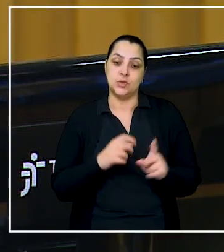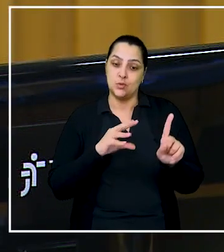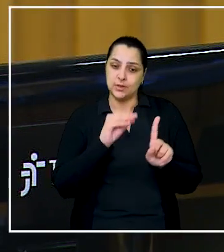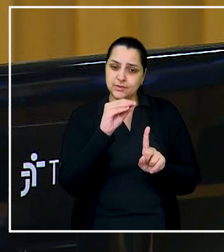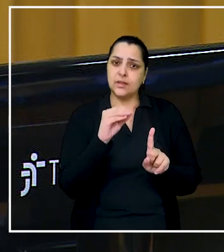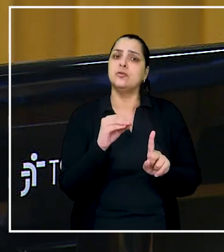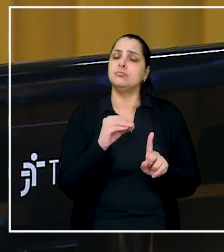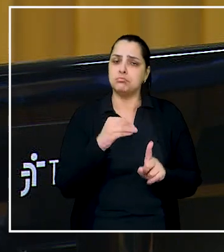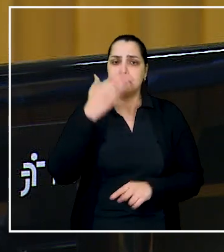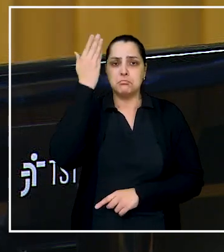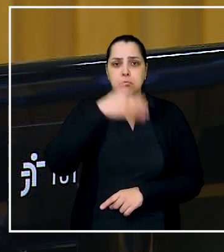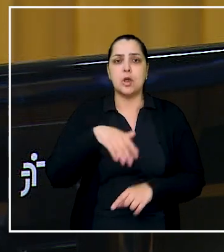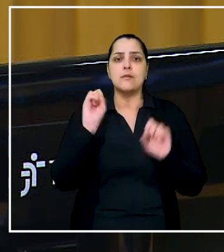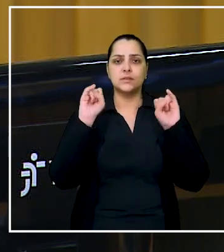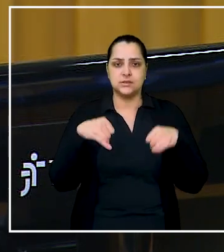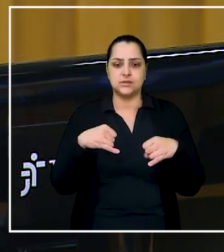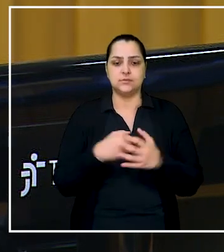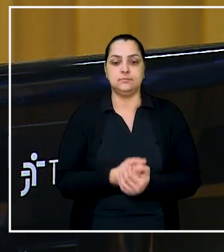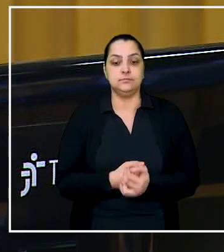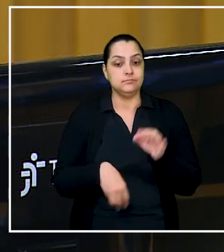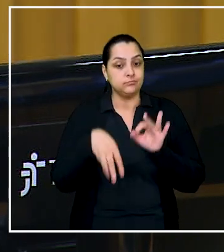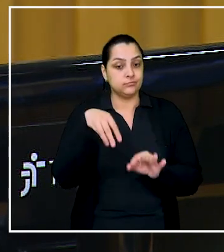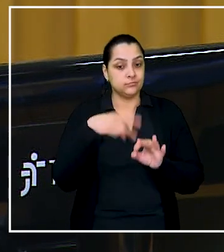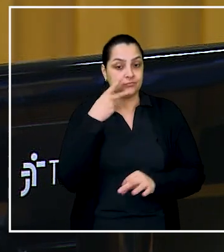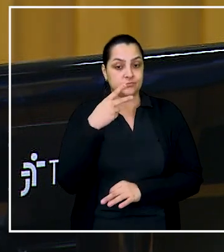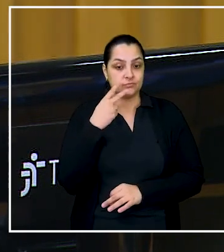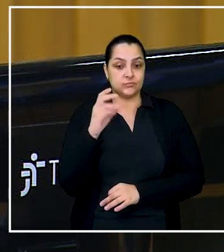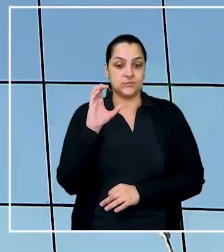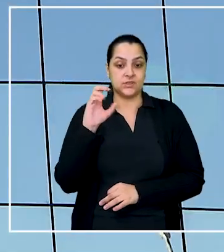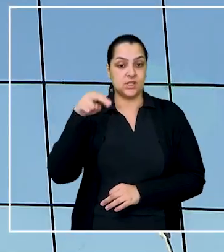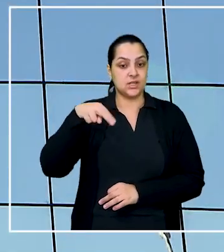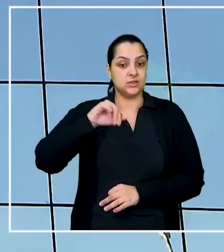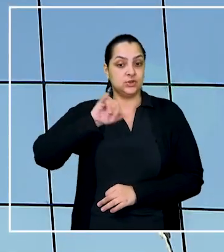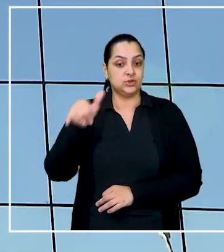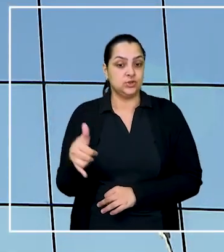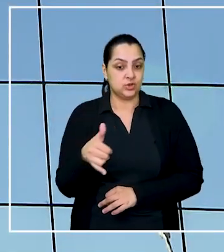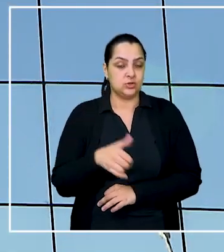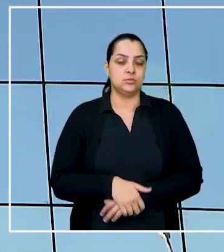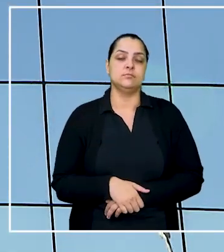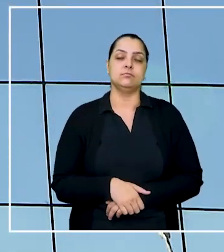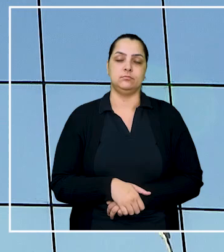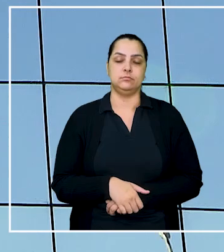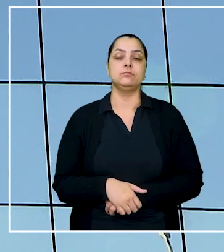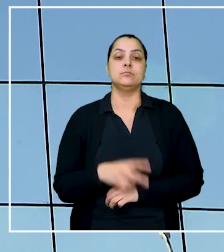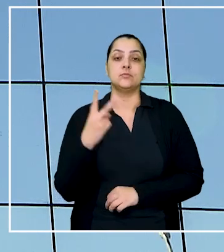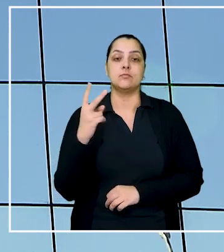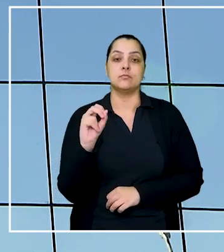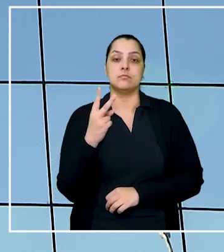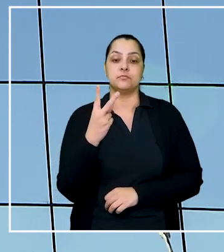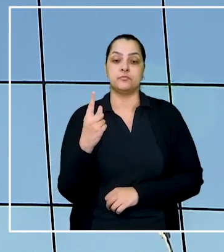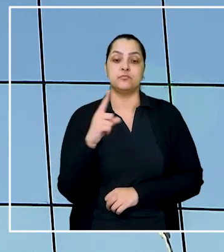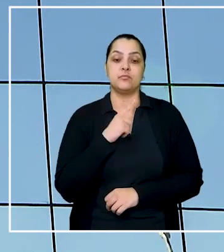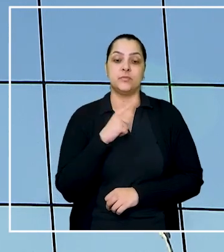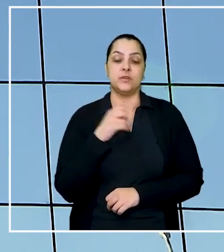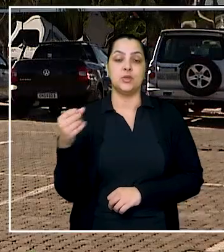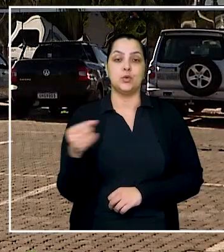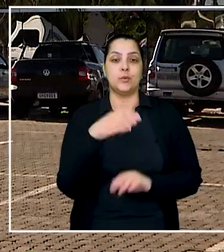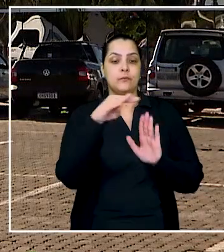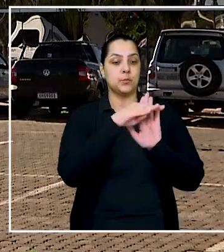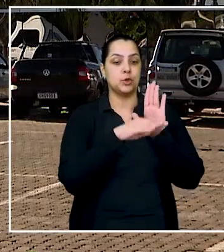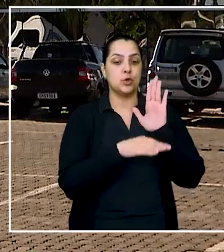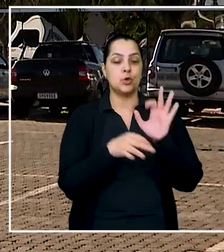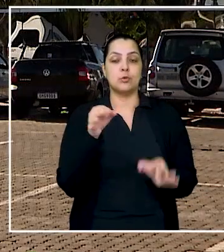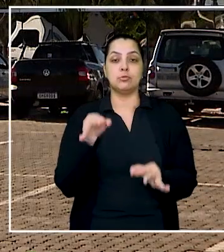caso, o assédio foi devidamente comprovado. O ministro lembrou que o Conselho Nacional de Justiça adotou em 2021